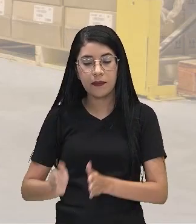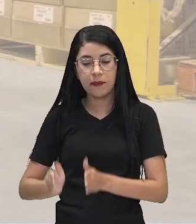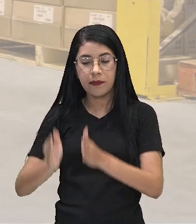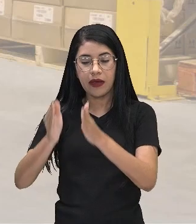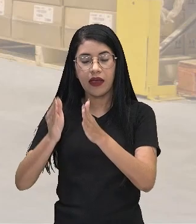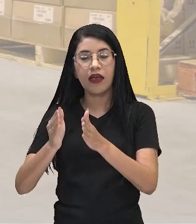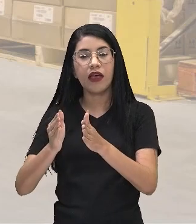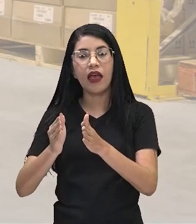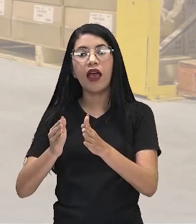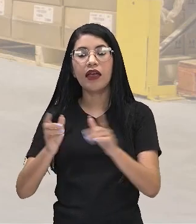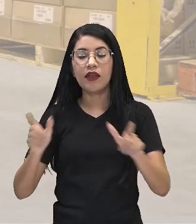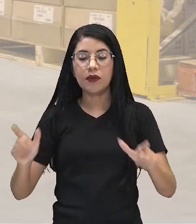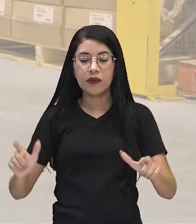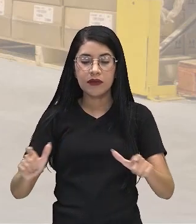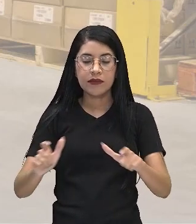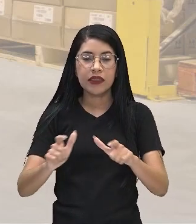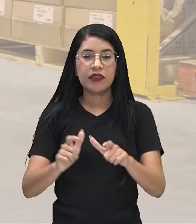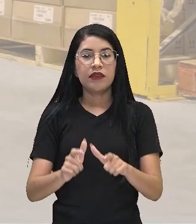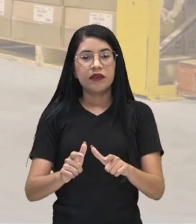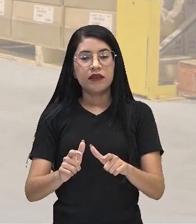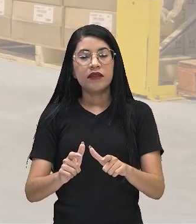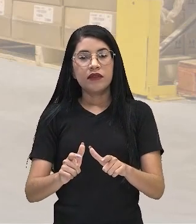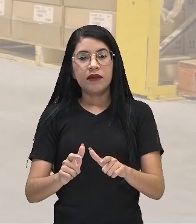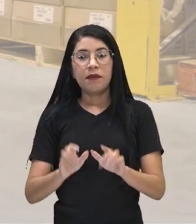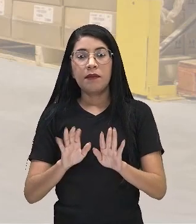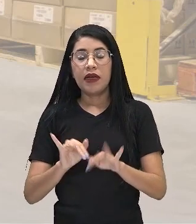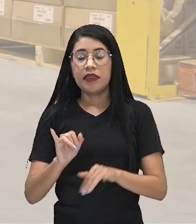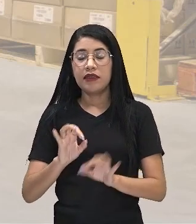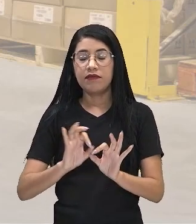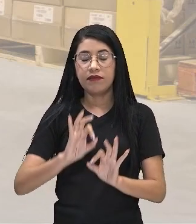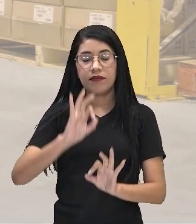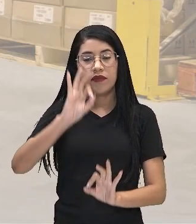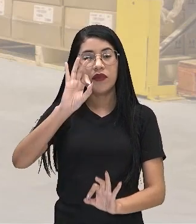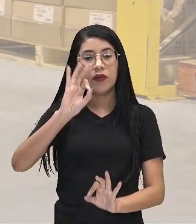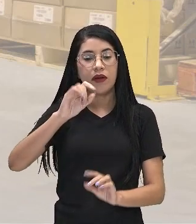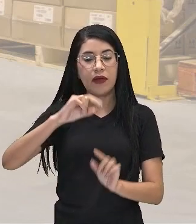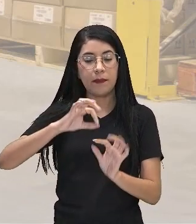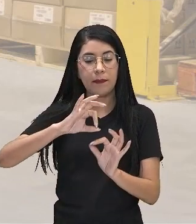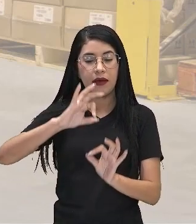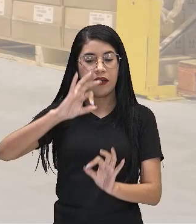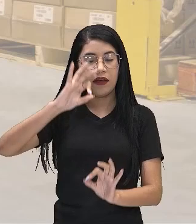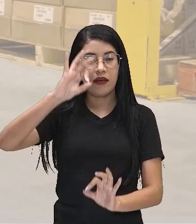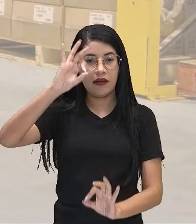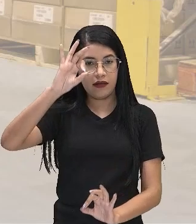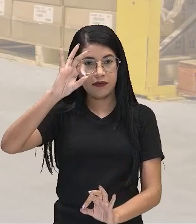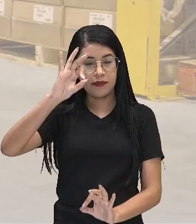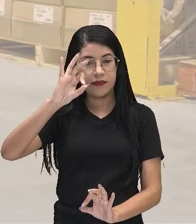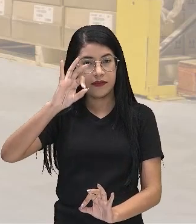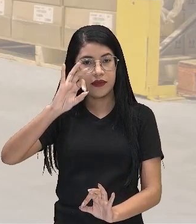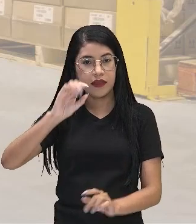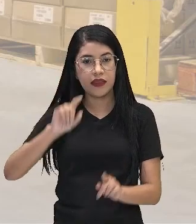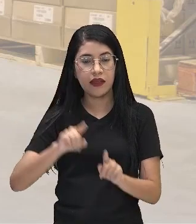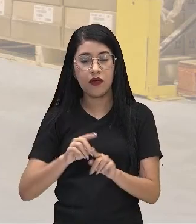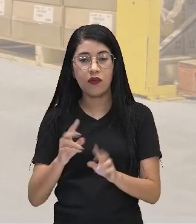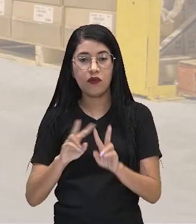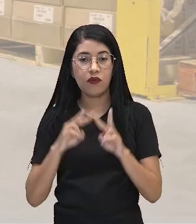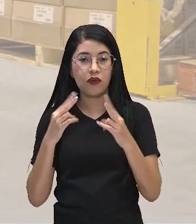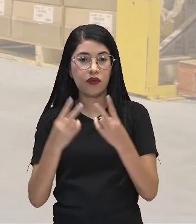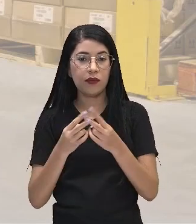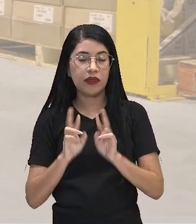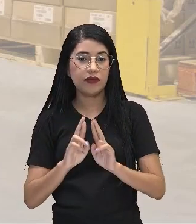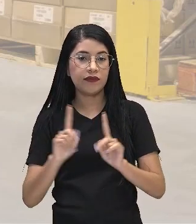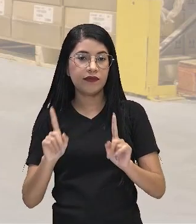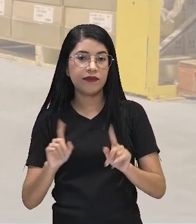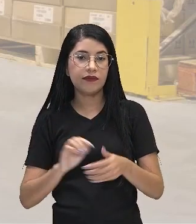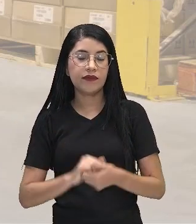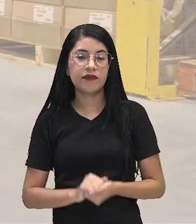vou reduzir a área, né? Mas, no entanto, a altura vai aumentar, né? E aí teremos um outro volume, certo?